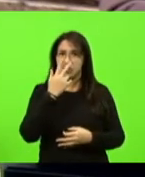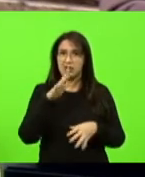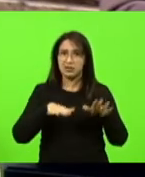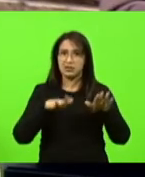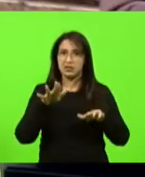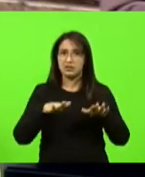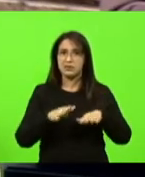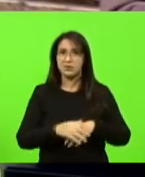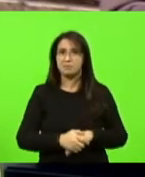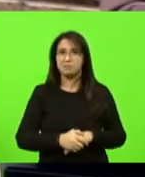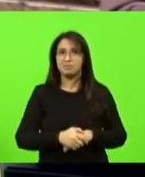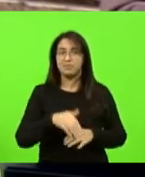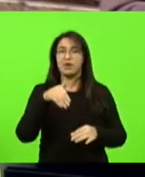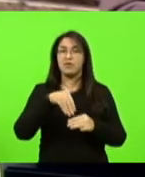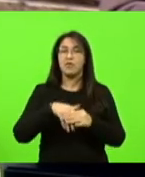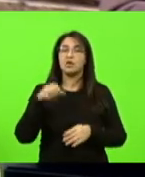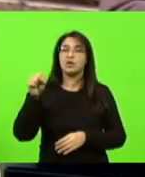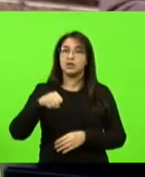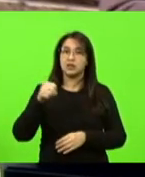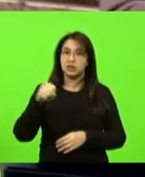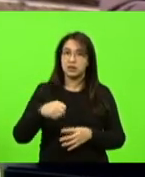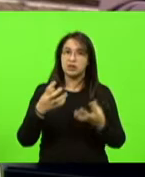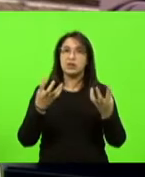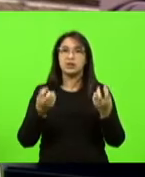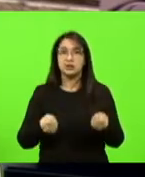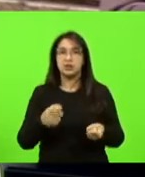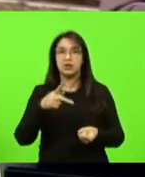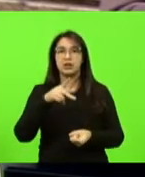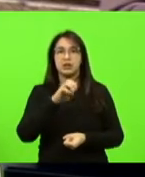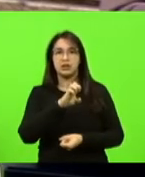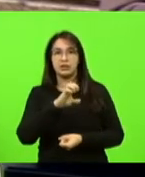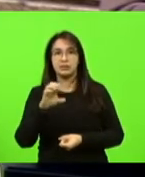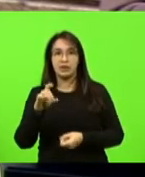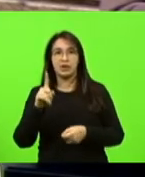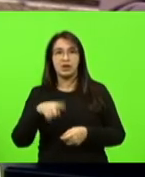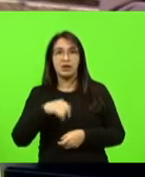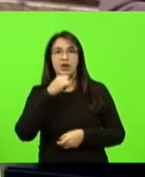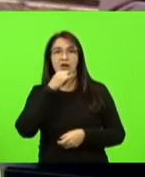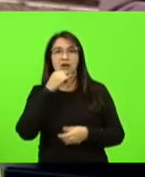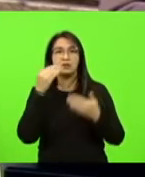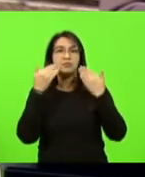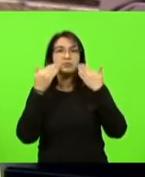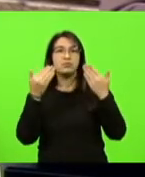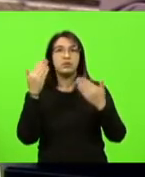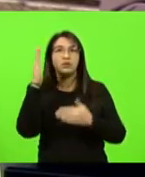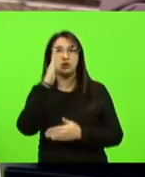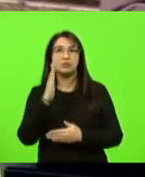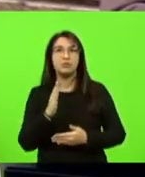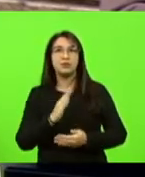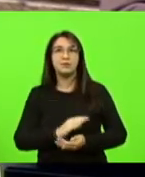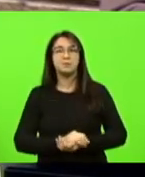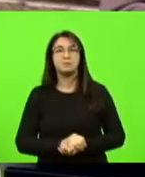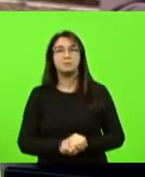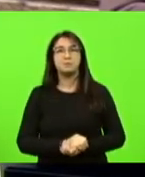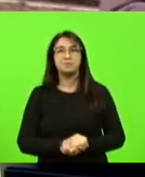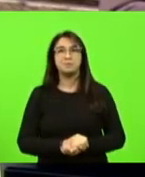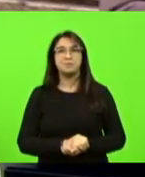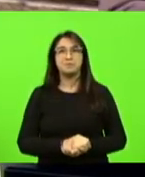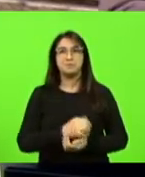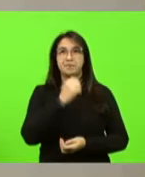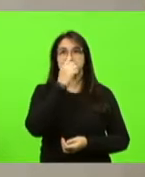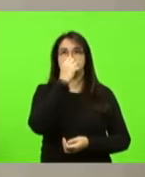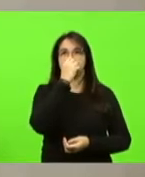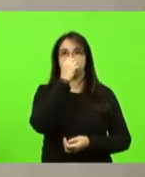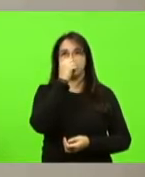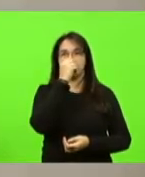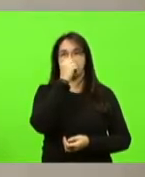Votar sim, votar favorável a essa PEC, é dar exemplo para o Brasil. Esse é o meu ponto de vista, senhor presidente. Bom, presidente, para